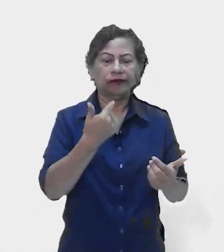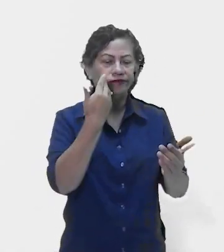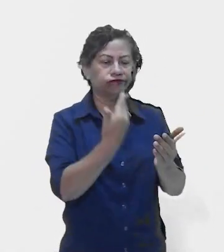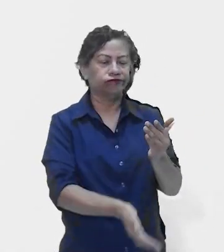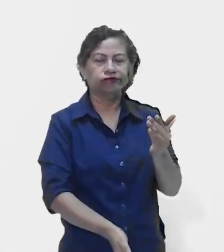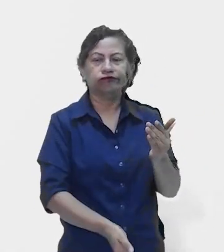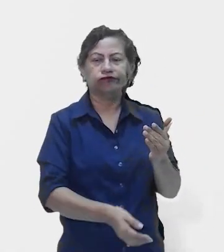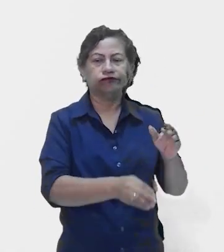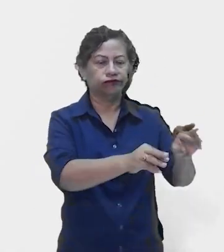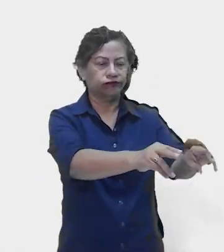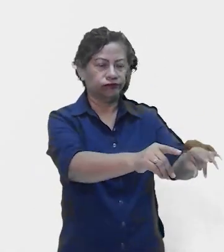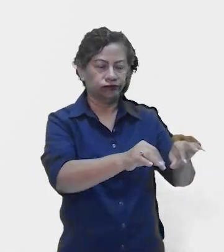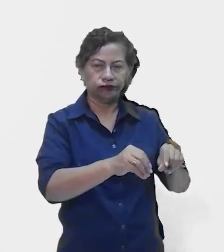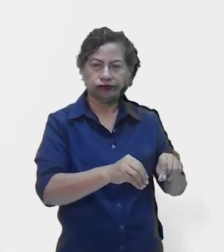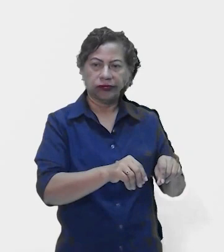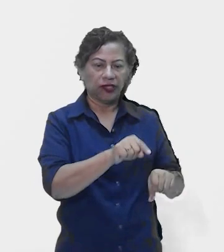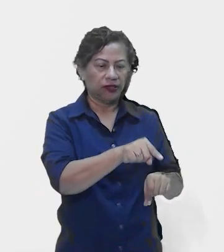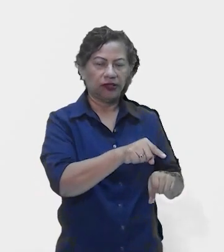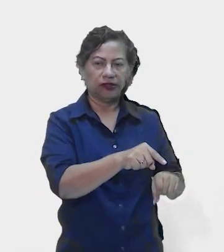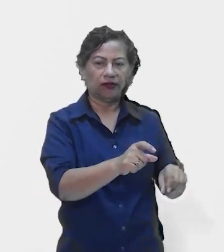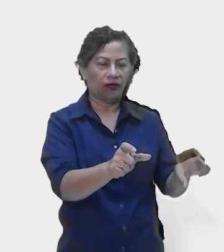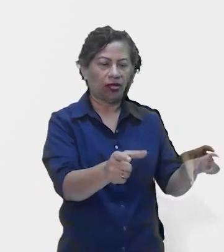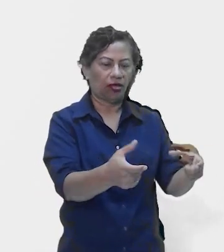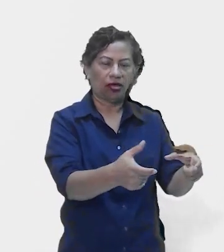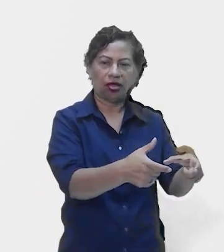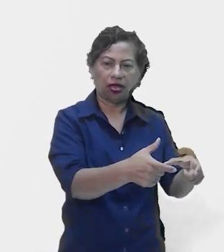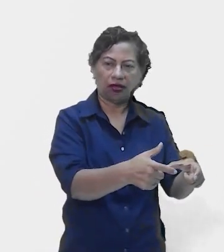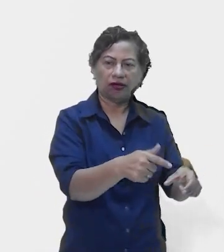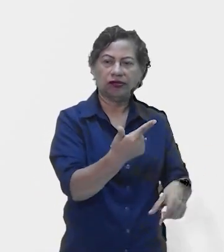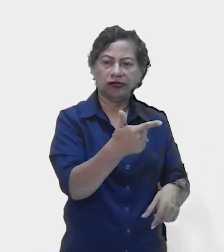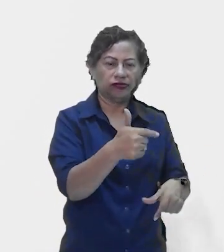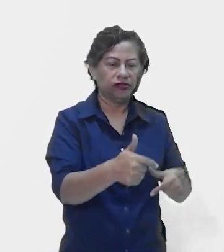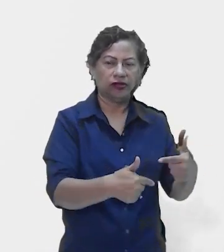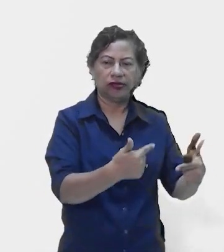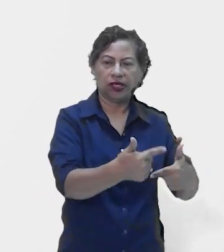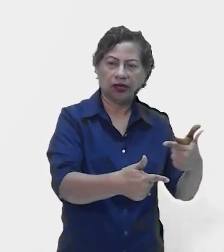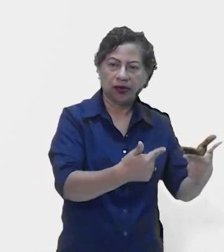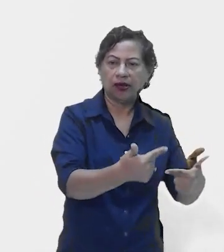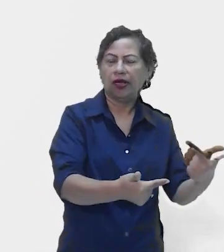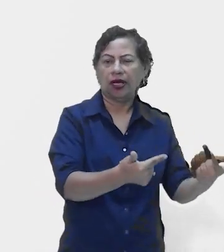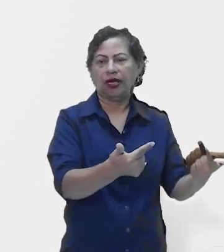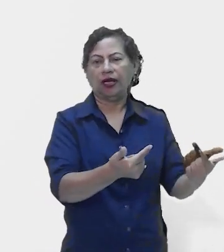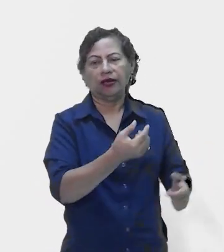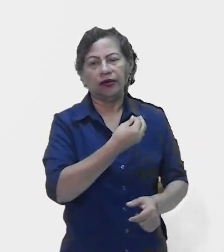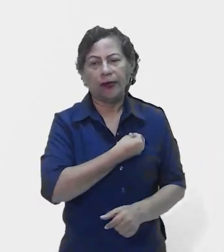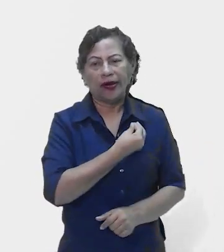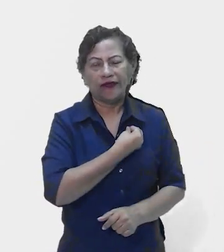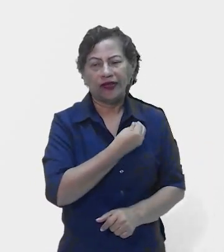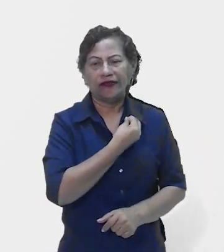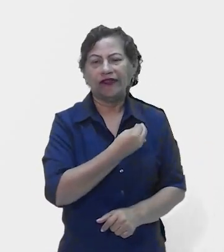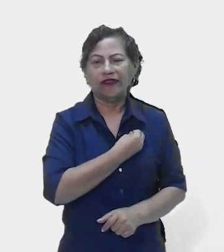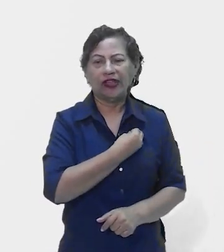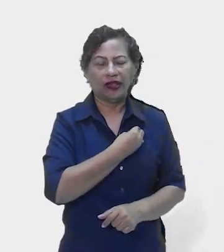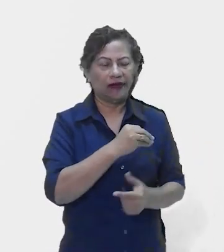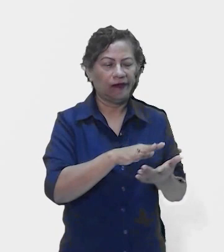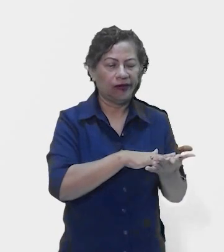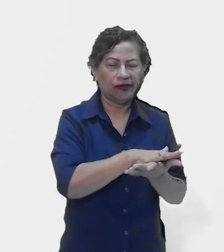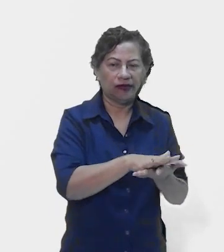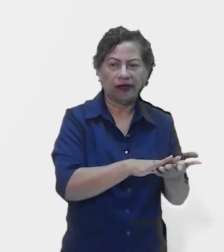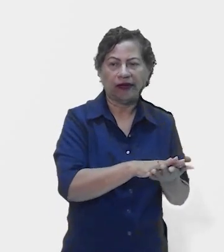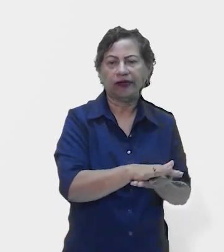de um grupo pequeno deixa boa parte das pessoas que vivem no campo sem ter onde realizar a